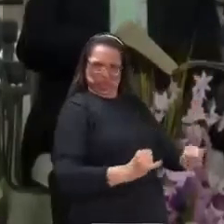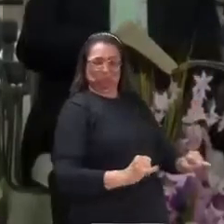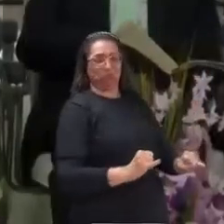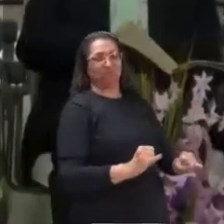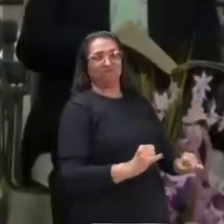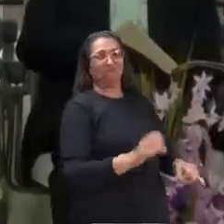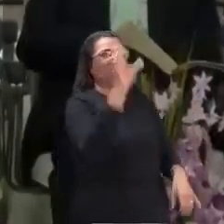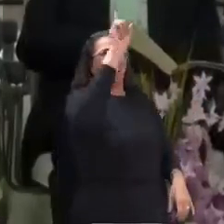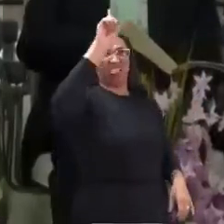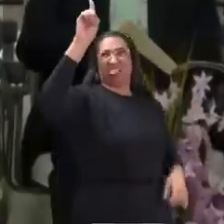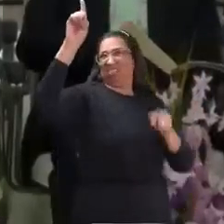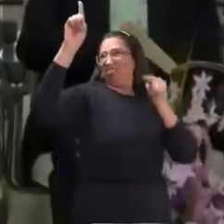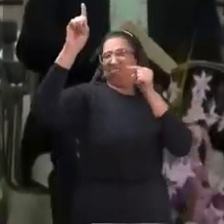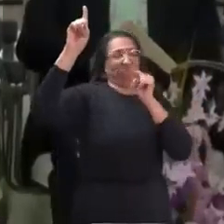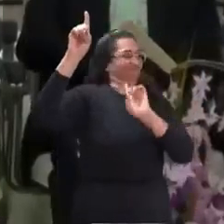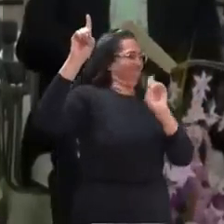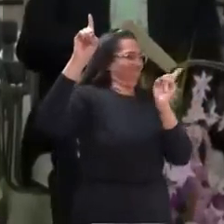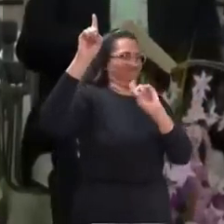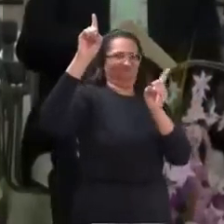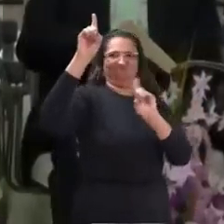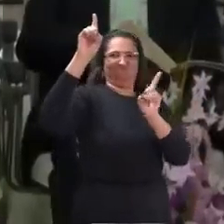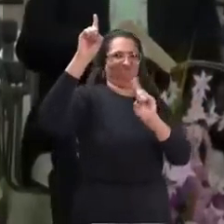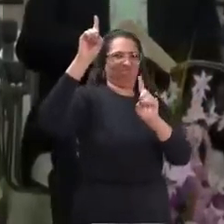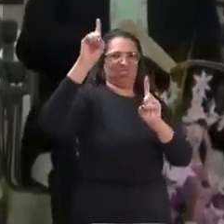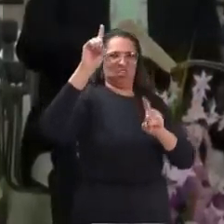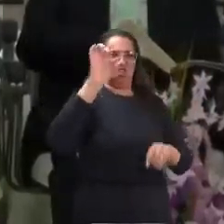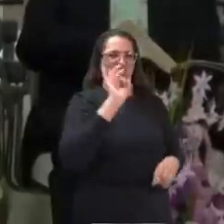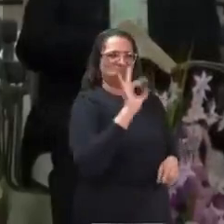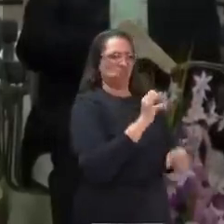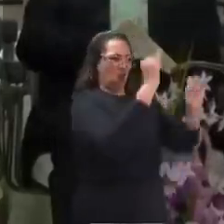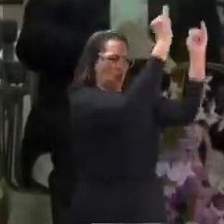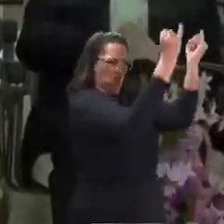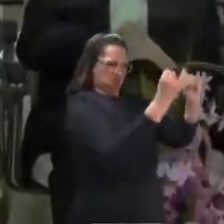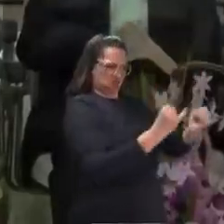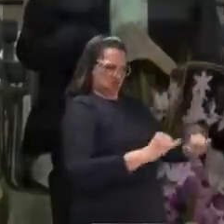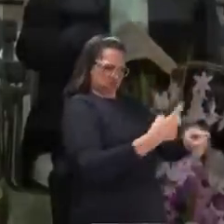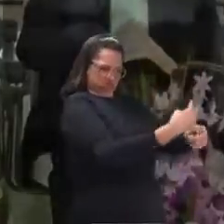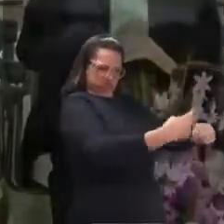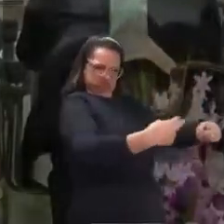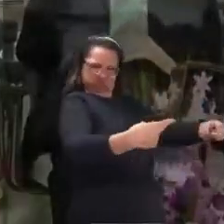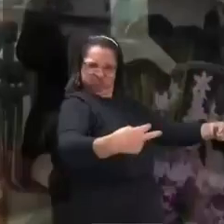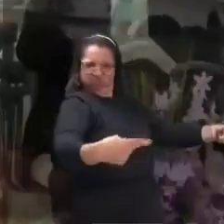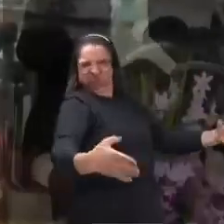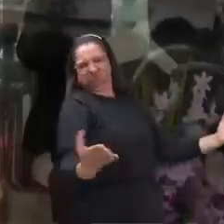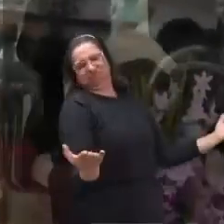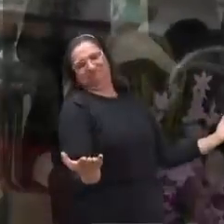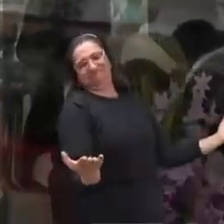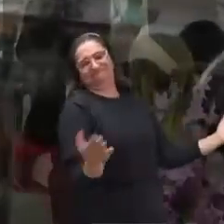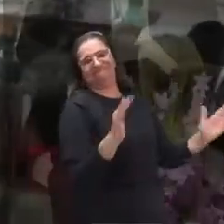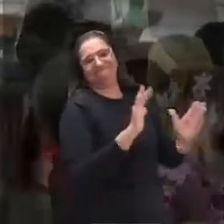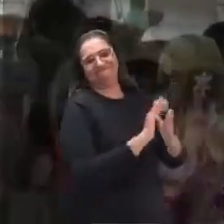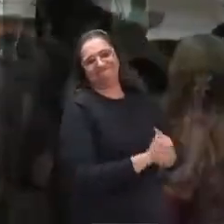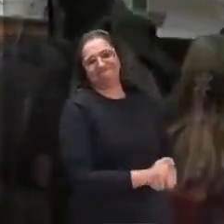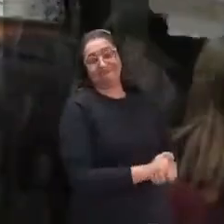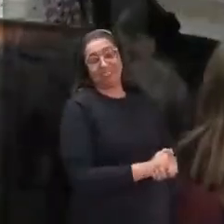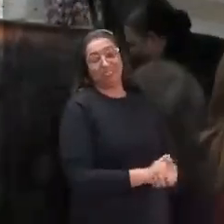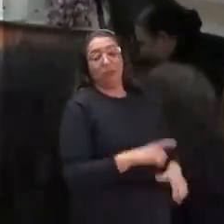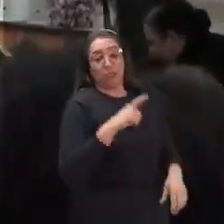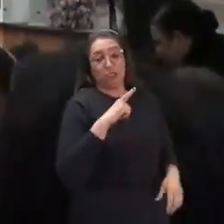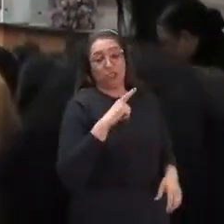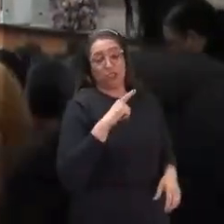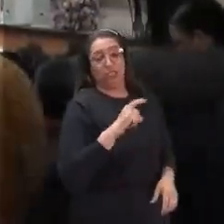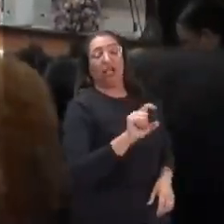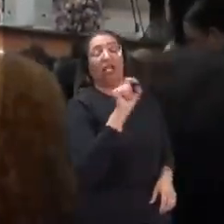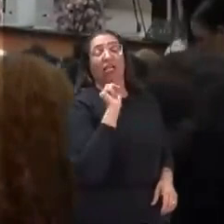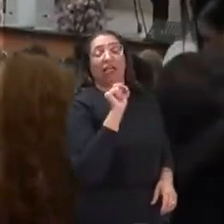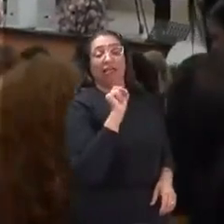um Deus, mas vários deuses. E a maior manifestação de um Deus para os egípcios era Faraó.